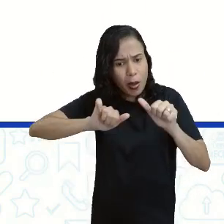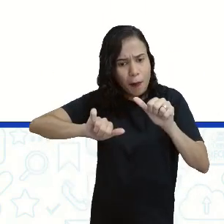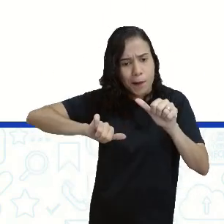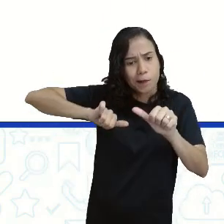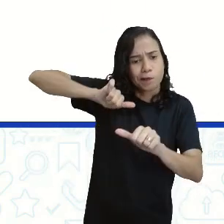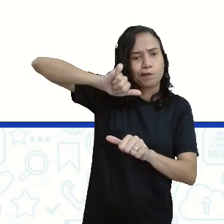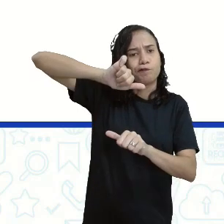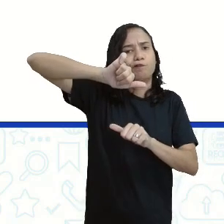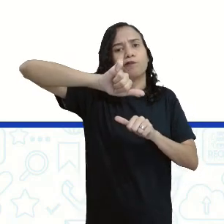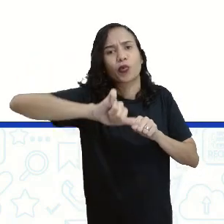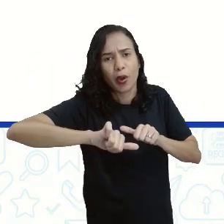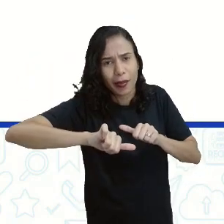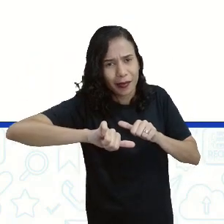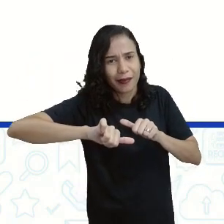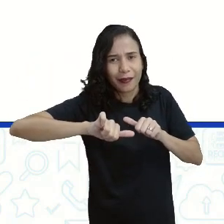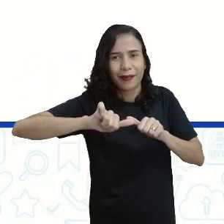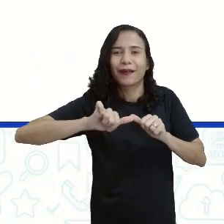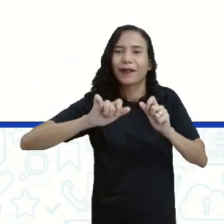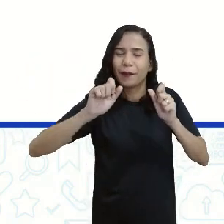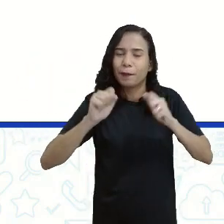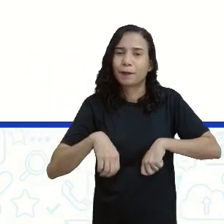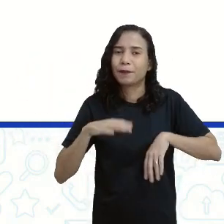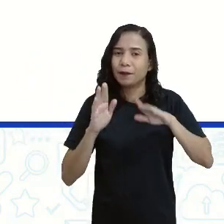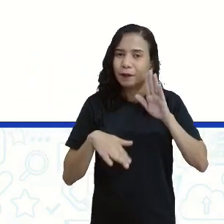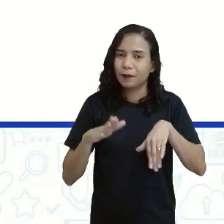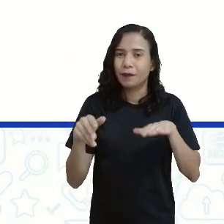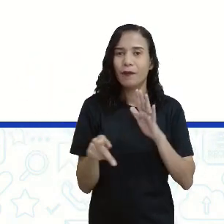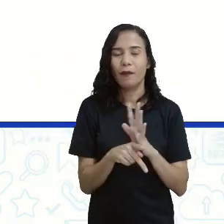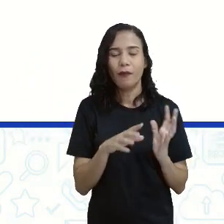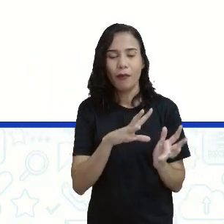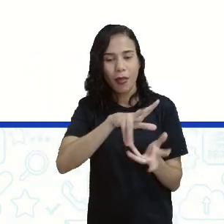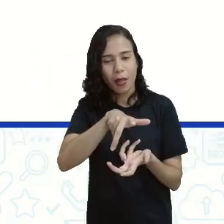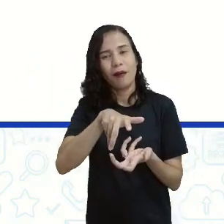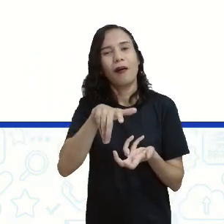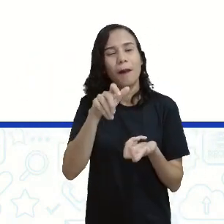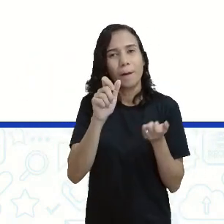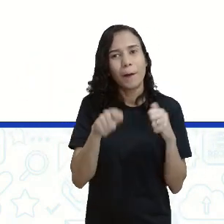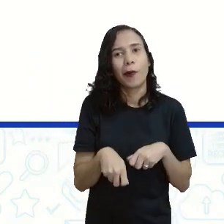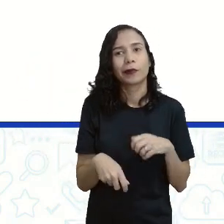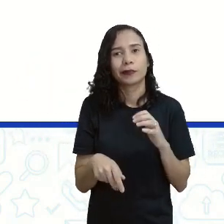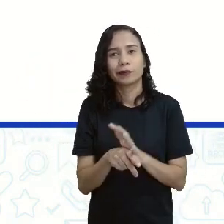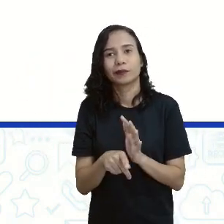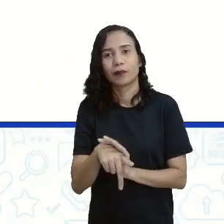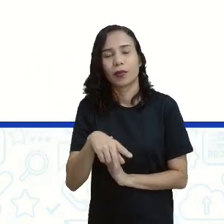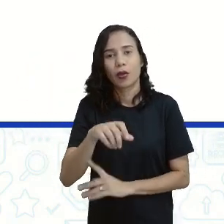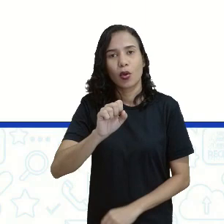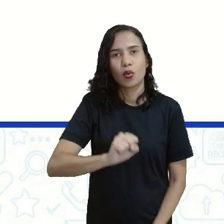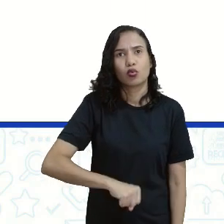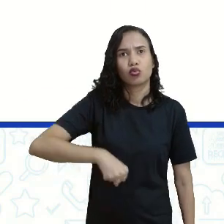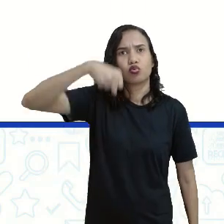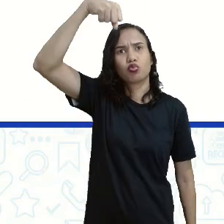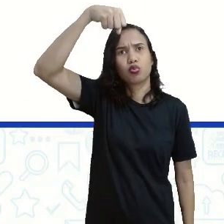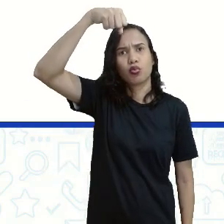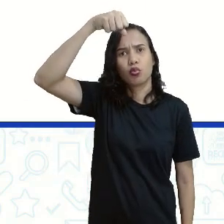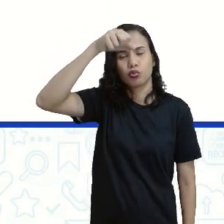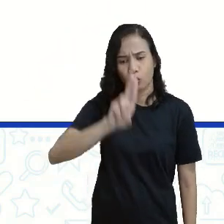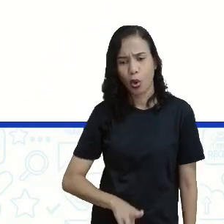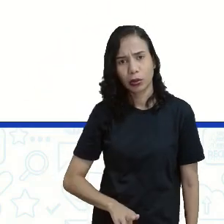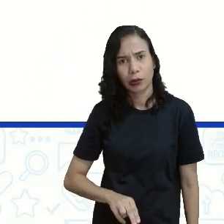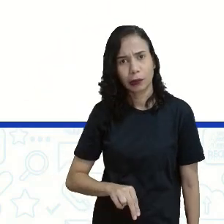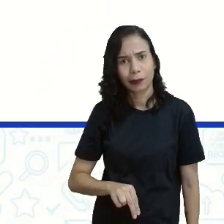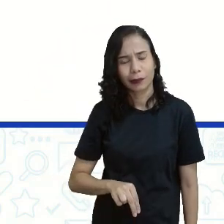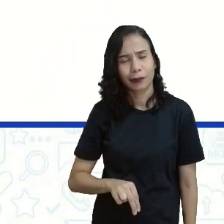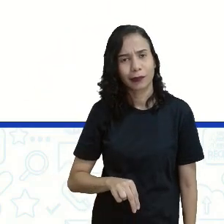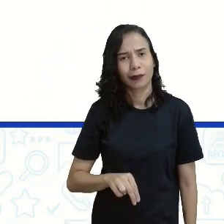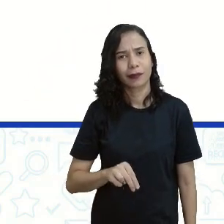magnético, esse polo magnético, né? Então, às vezes, o polo magnético da Terra, ele pode estar o sul em cima e o norte embaixo,